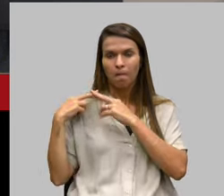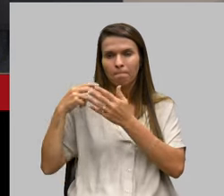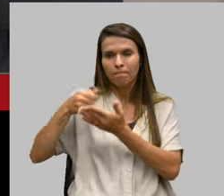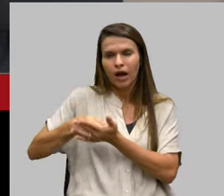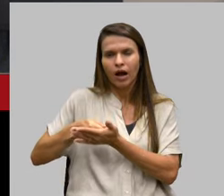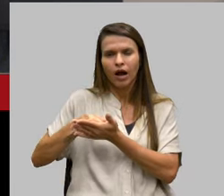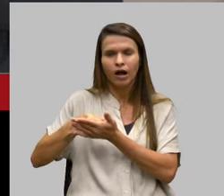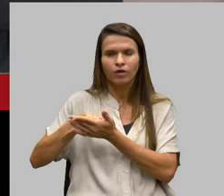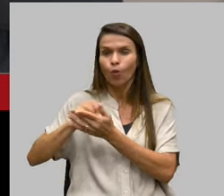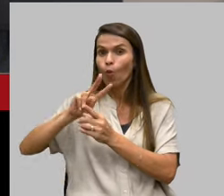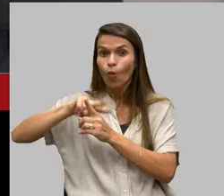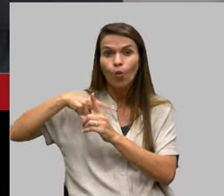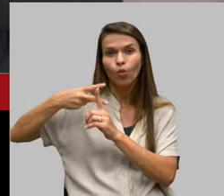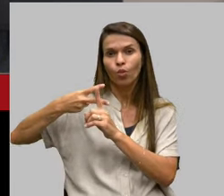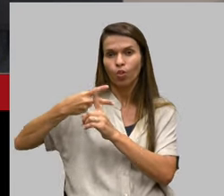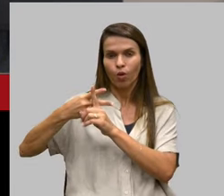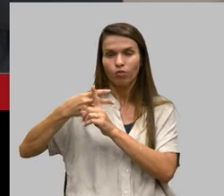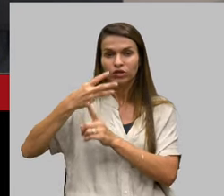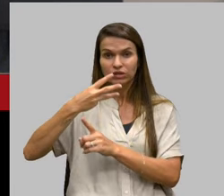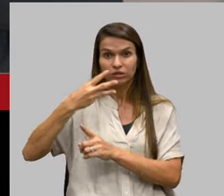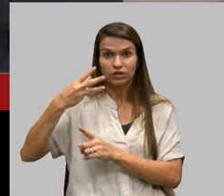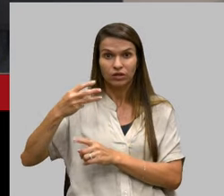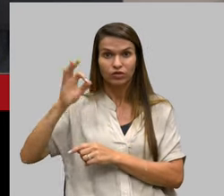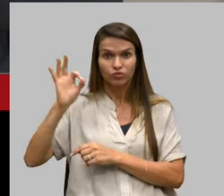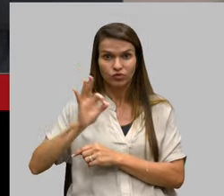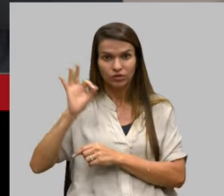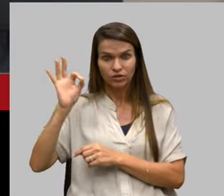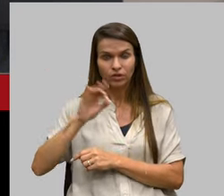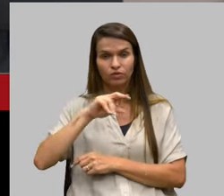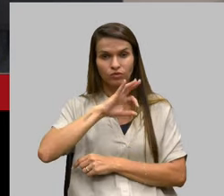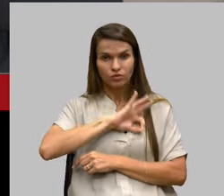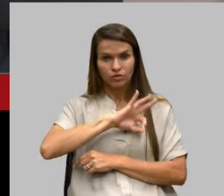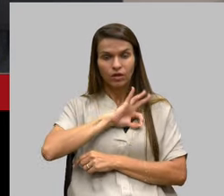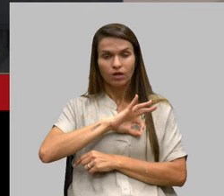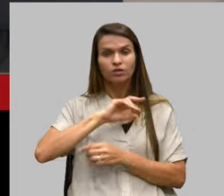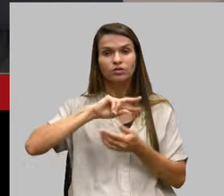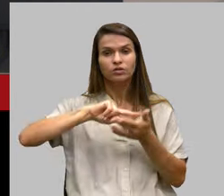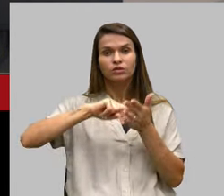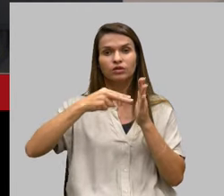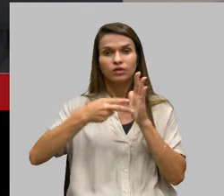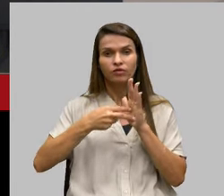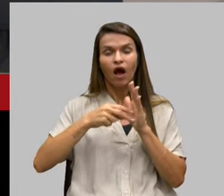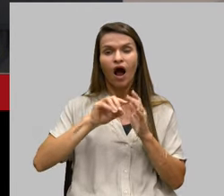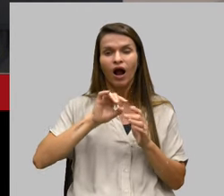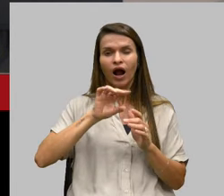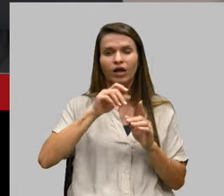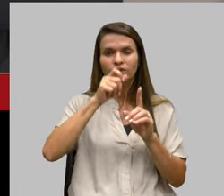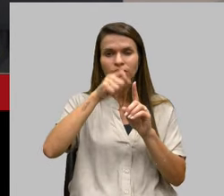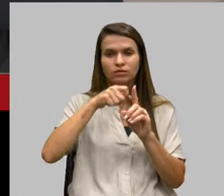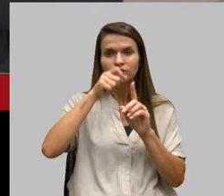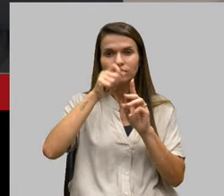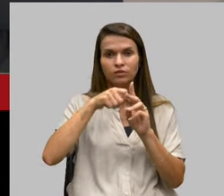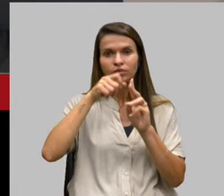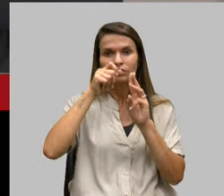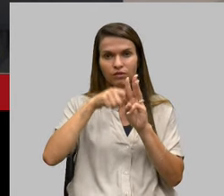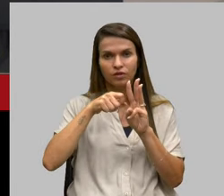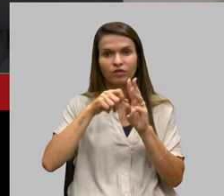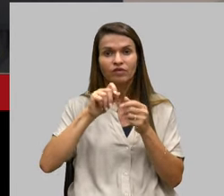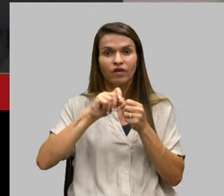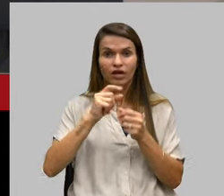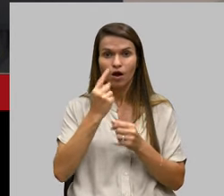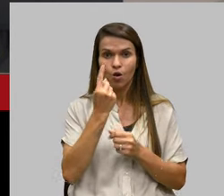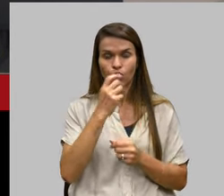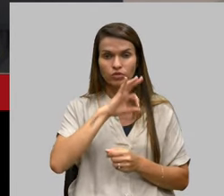dobro 33% do salário significa que a cada 3S meses você faria um